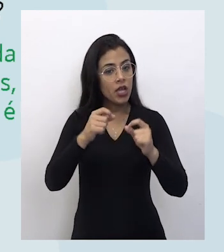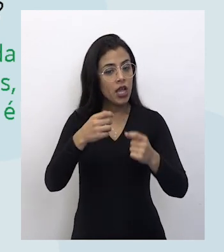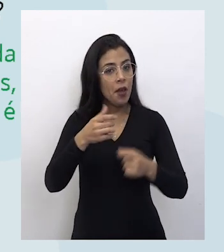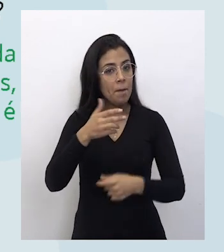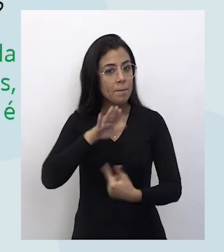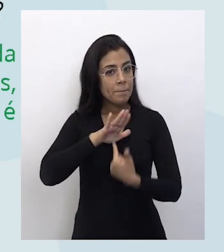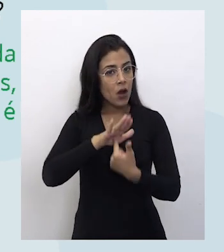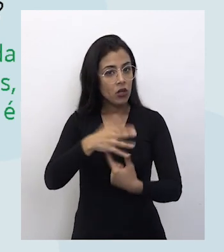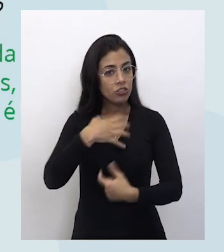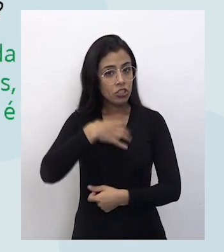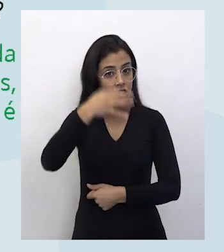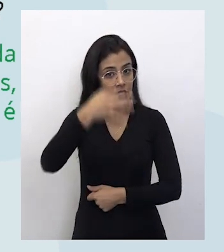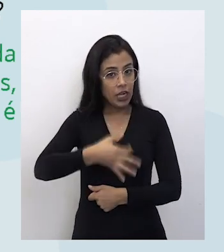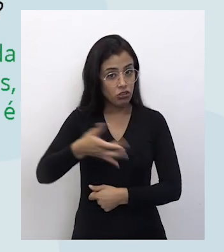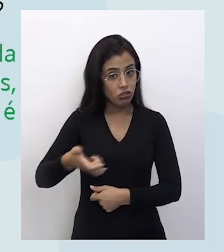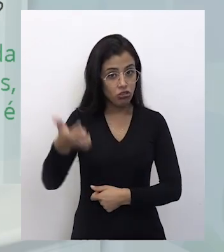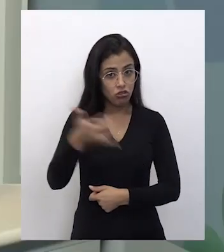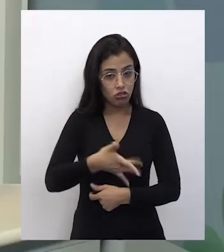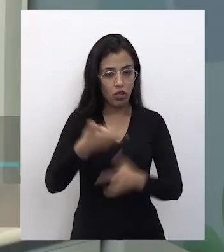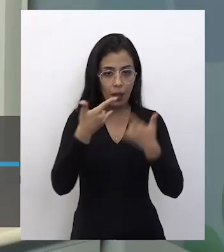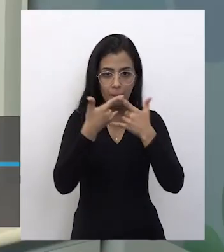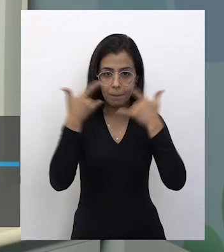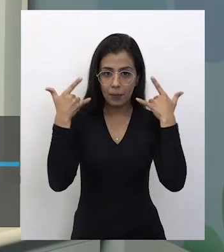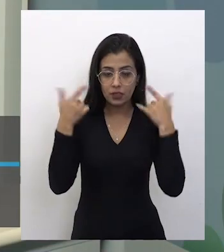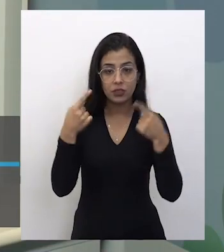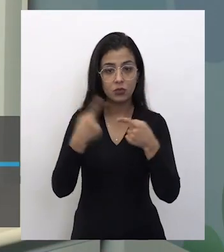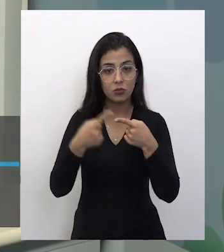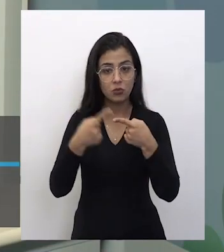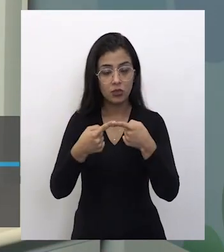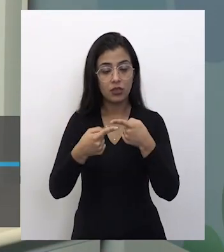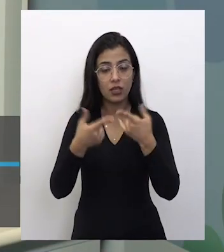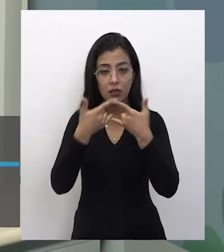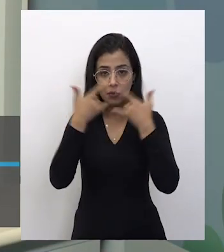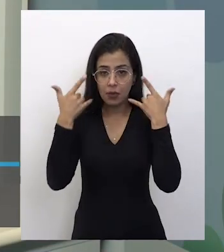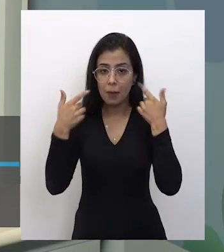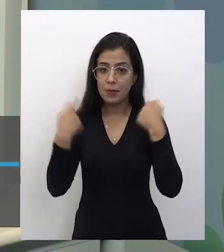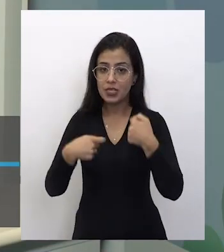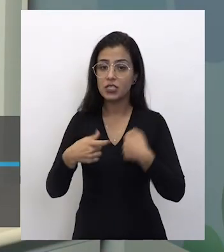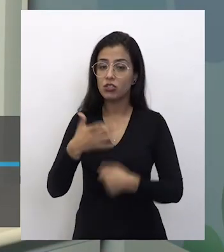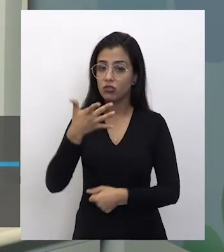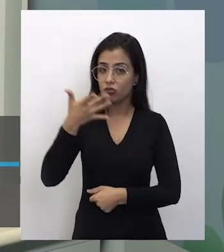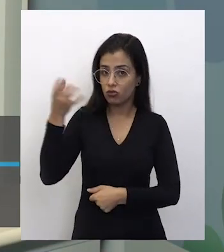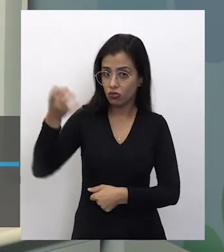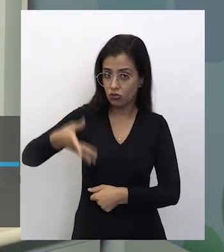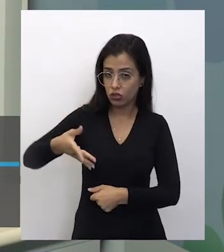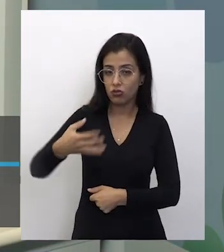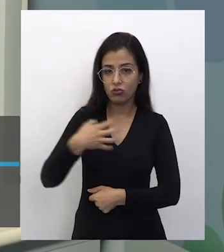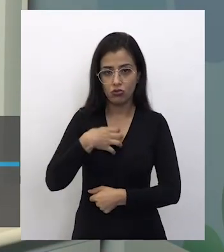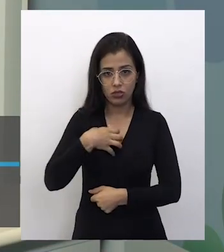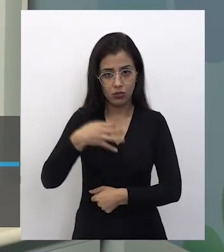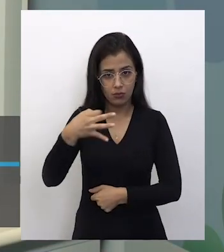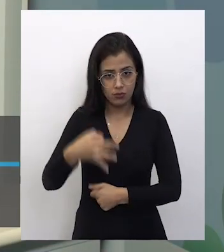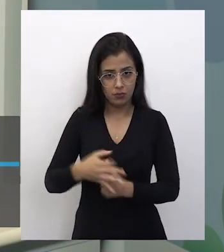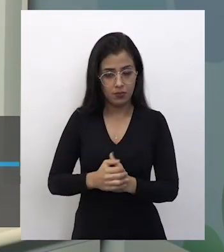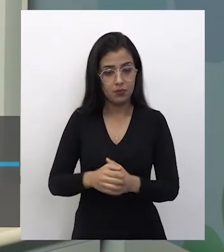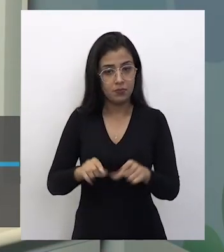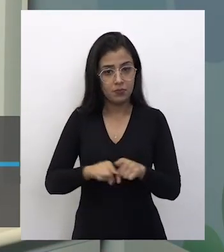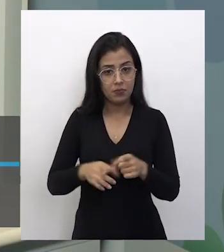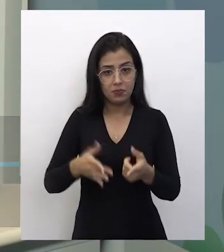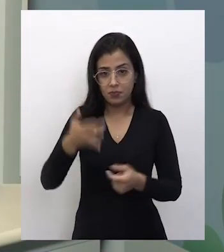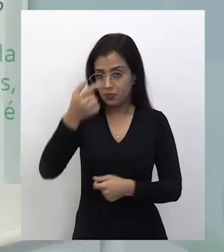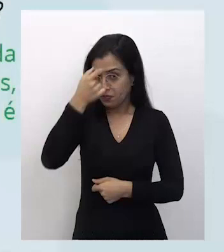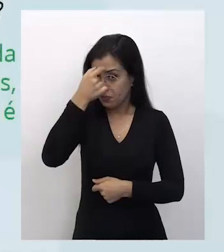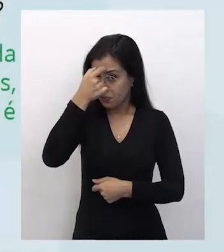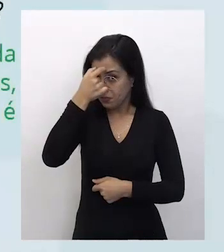né? Então, nesse contexto aí, olha, as máscaras têm que ser descartadas desta maneira. E até nessa questão de consciência, eu coloco